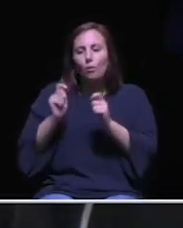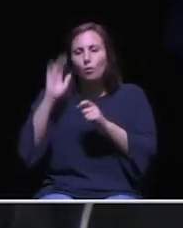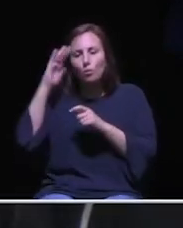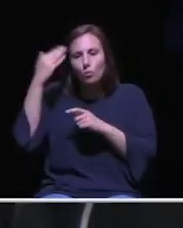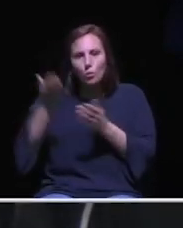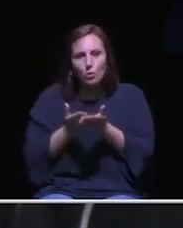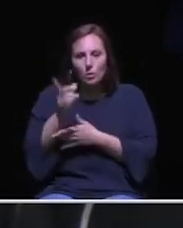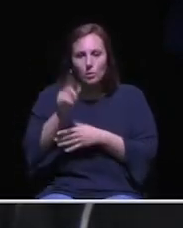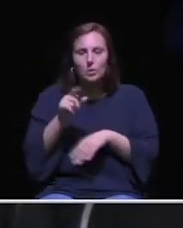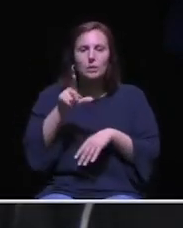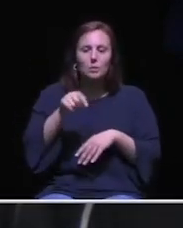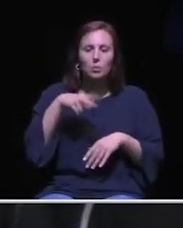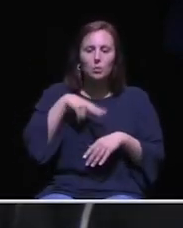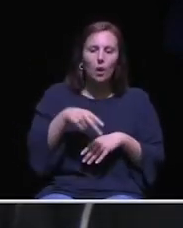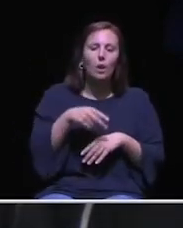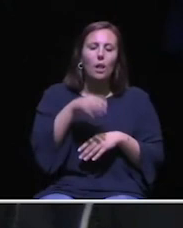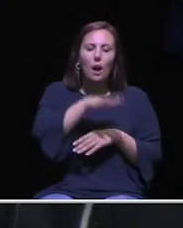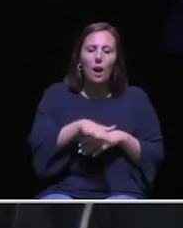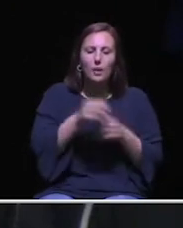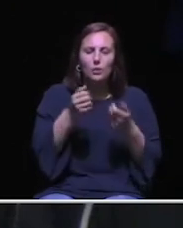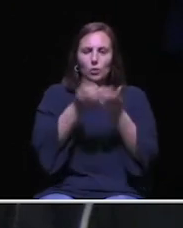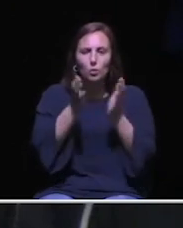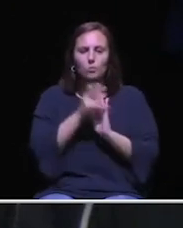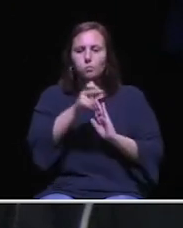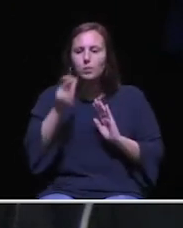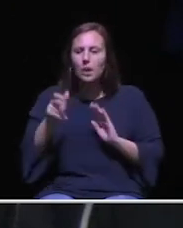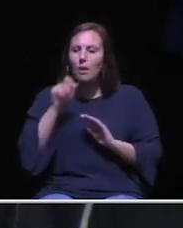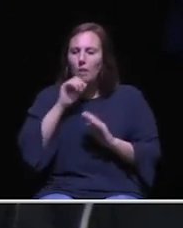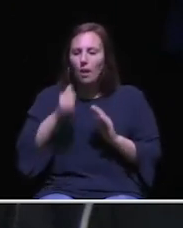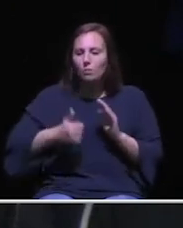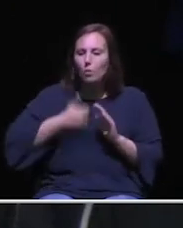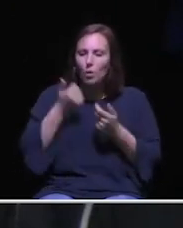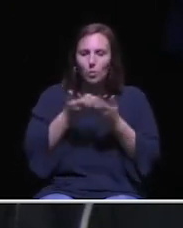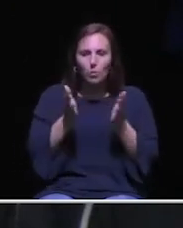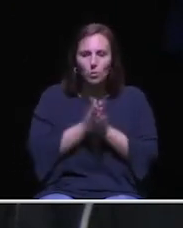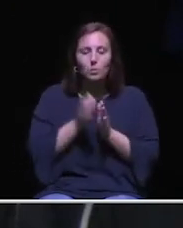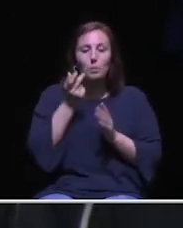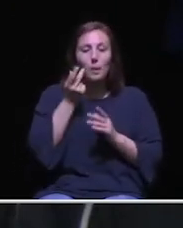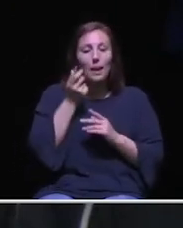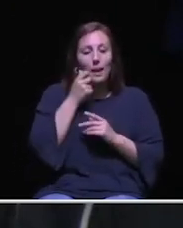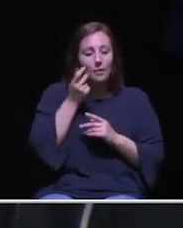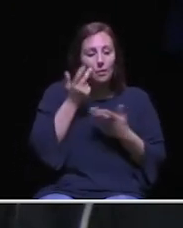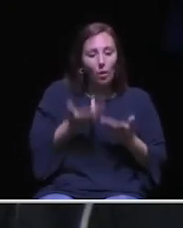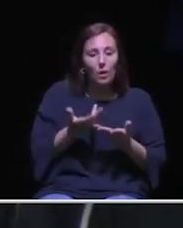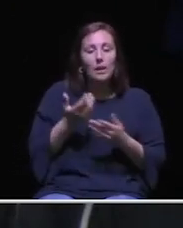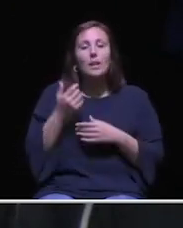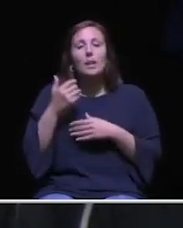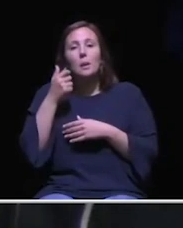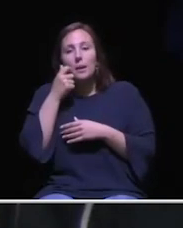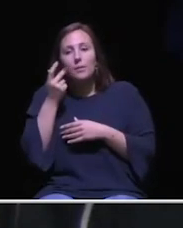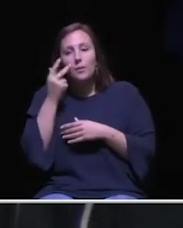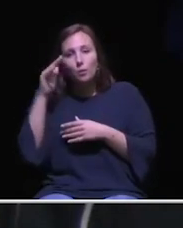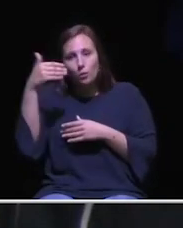para que Portugal e cada um dos seus lugares seja melhor para todas e para todas as pessoas que aqui vivem e que irão viver. Aprofundar a liberdade em